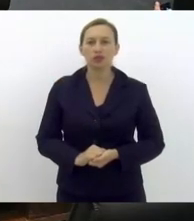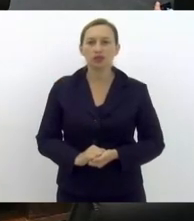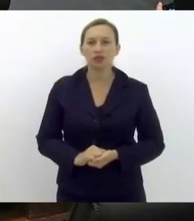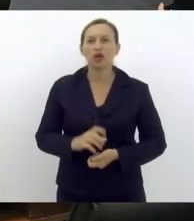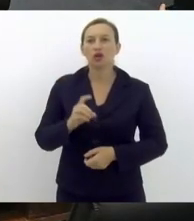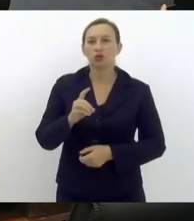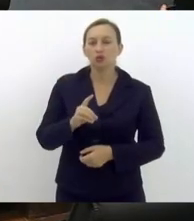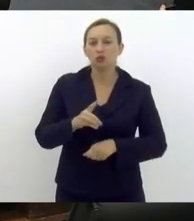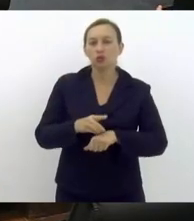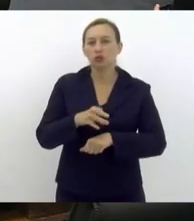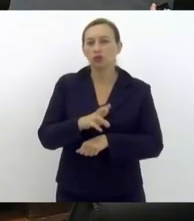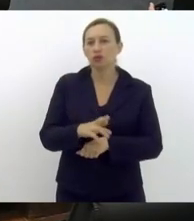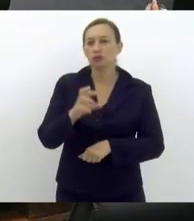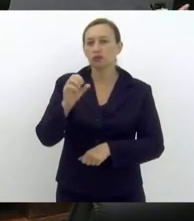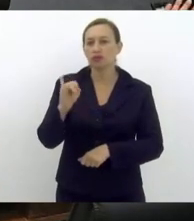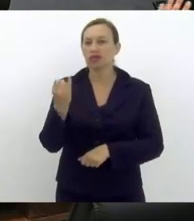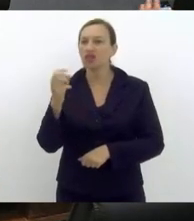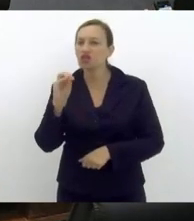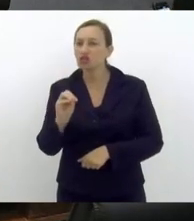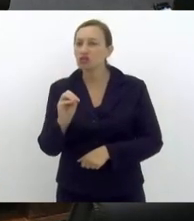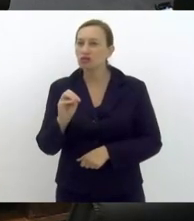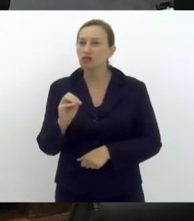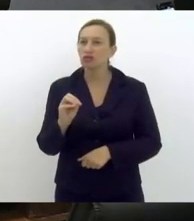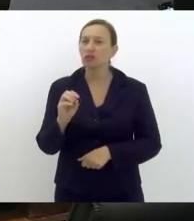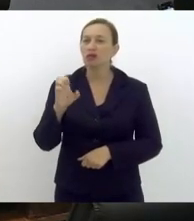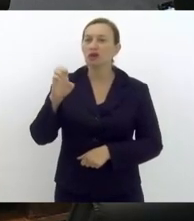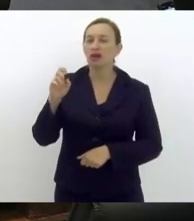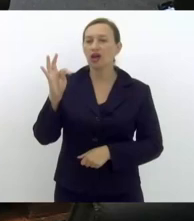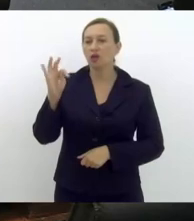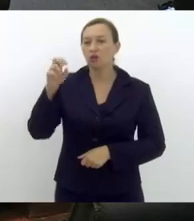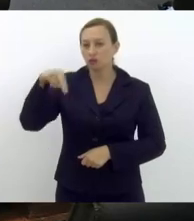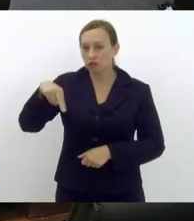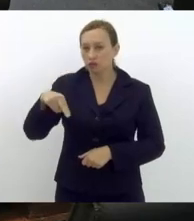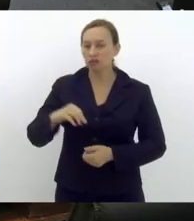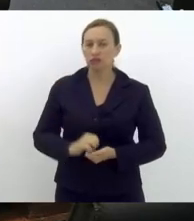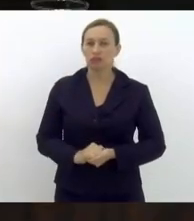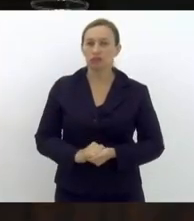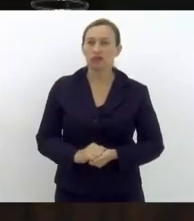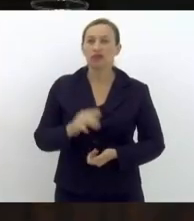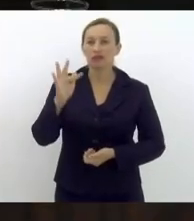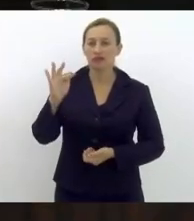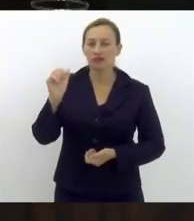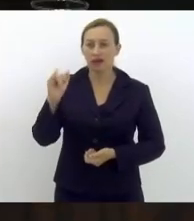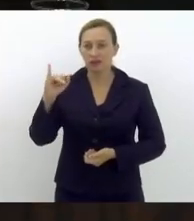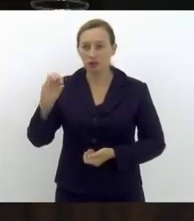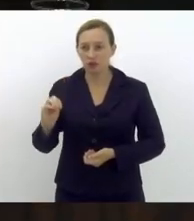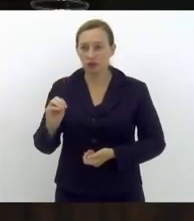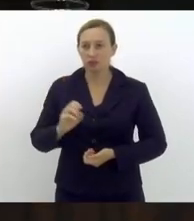Doutor Serginho. Elton Cristo. Fábio Silva.